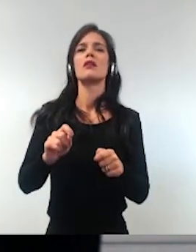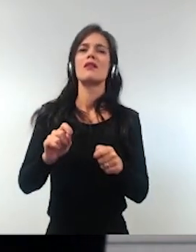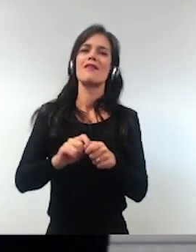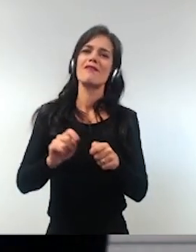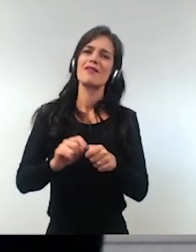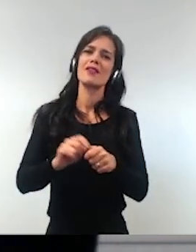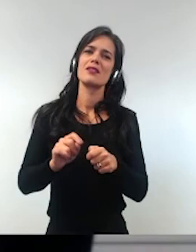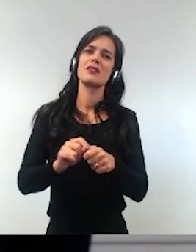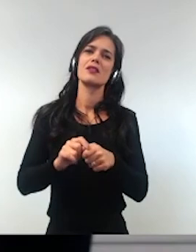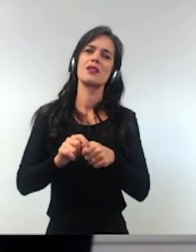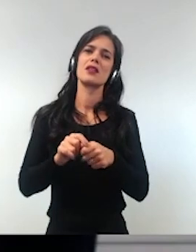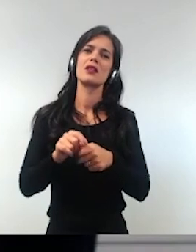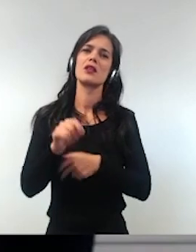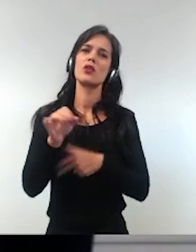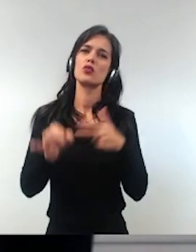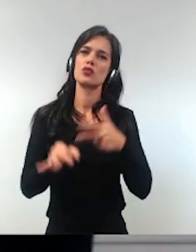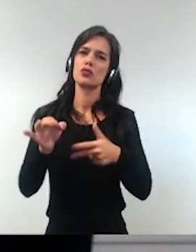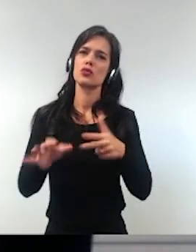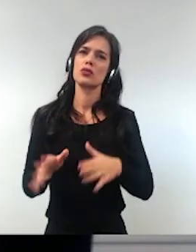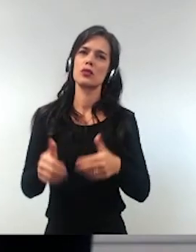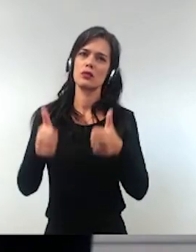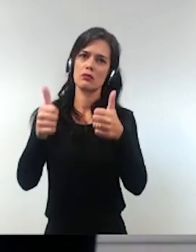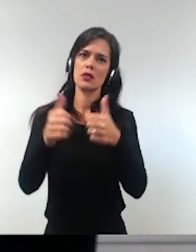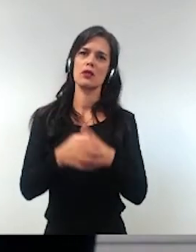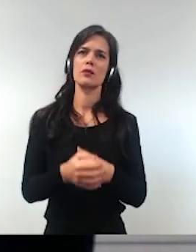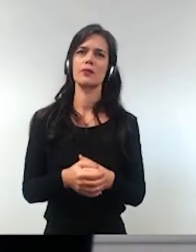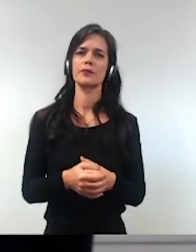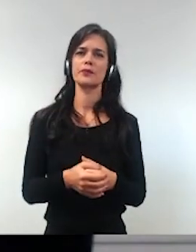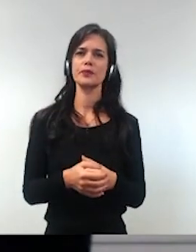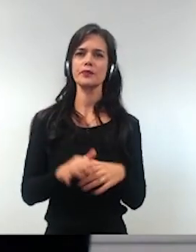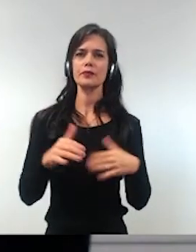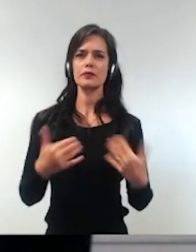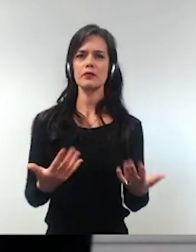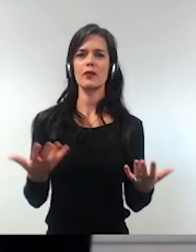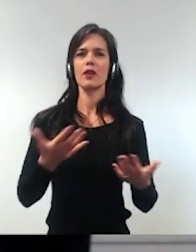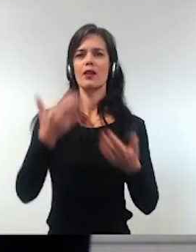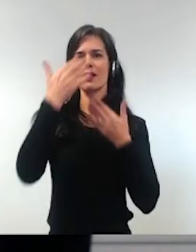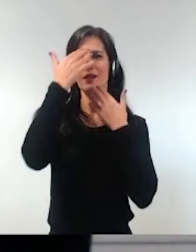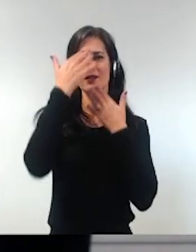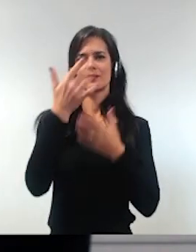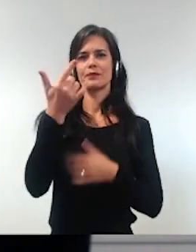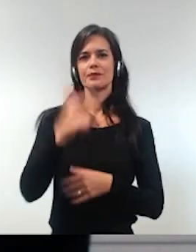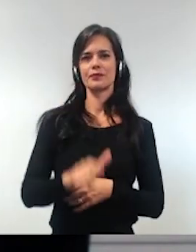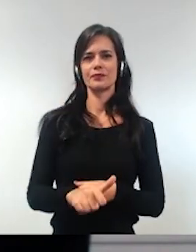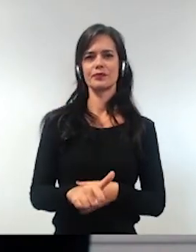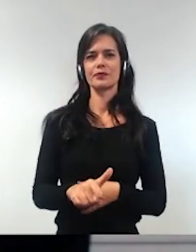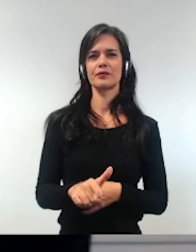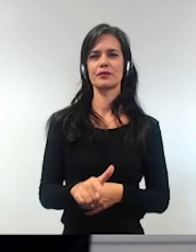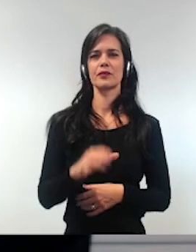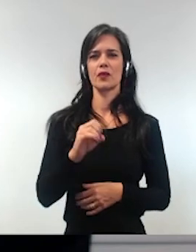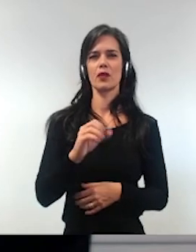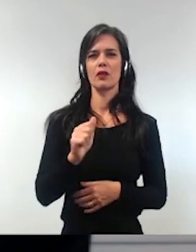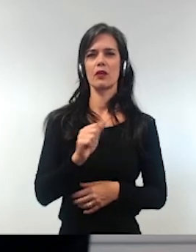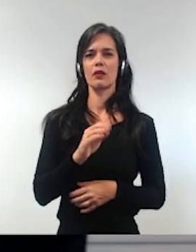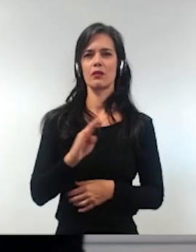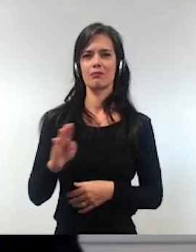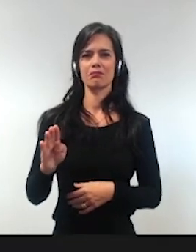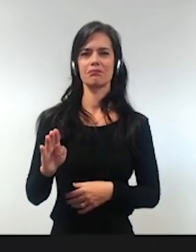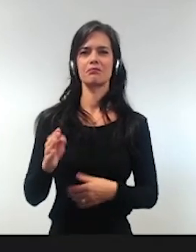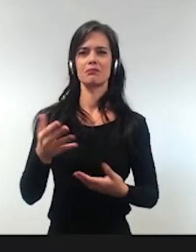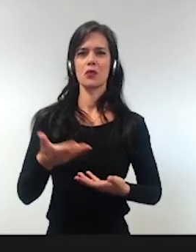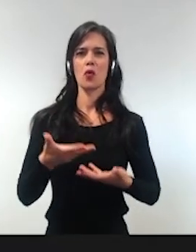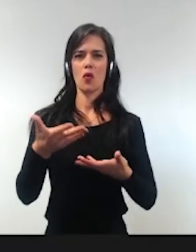um judiciário muito melhor. Então, eu queria agradecer mais uma vez à OAB por me fazer